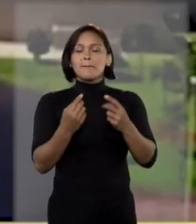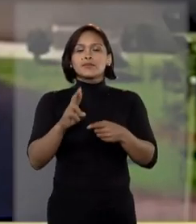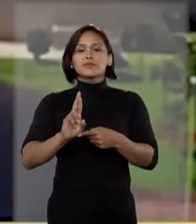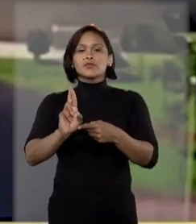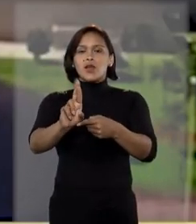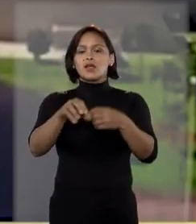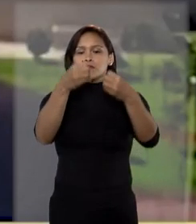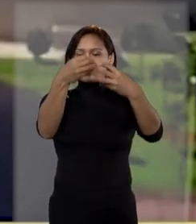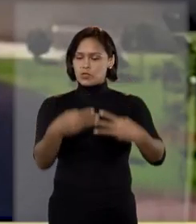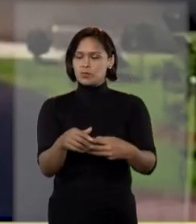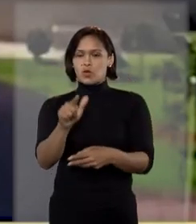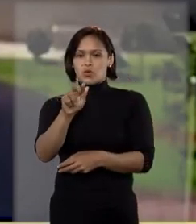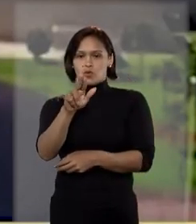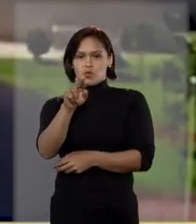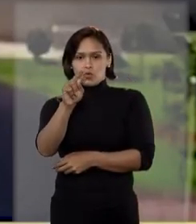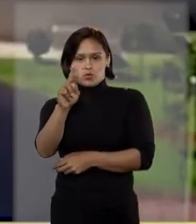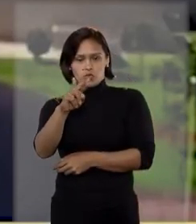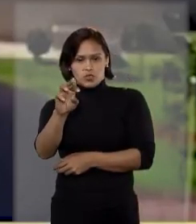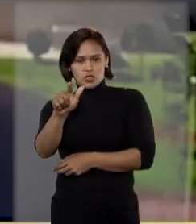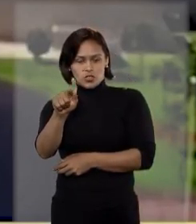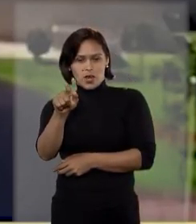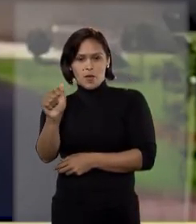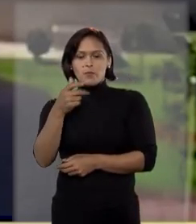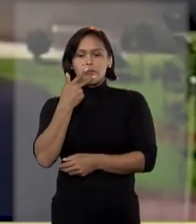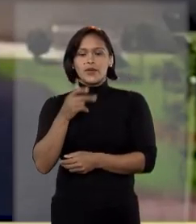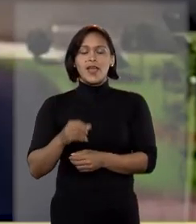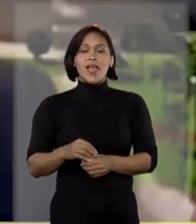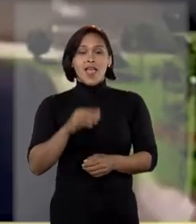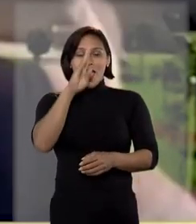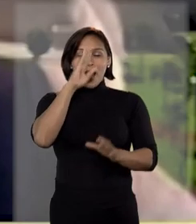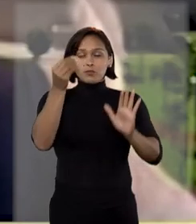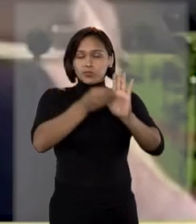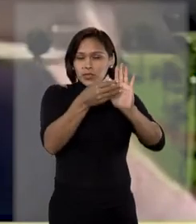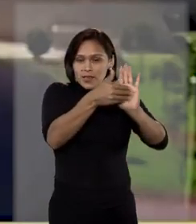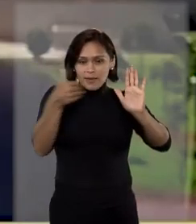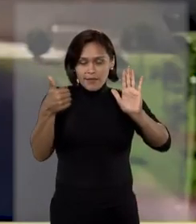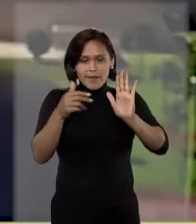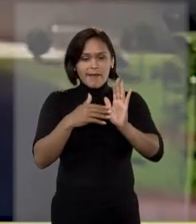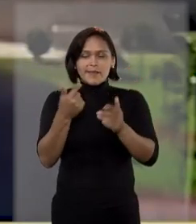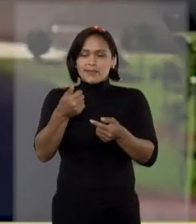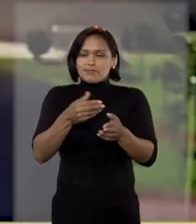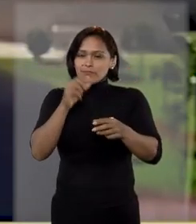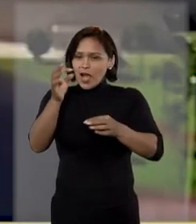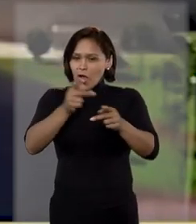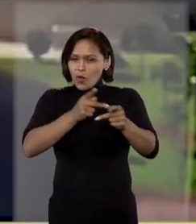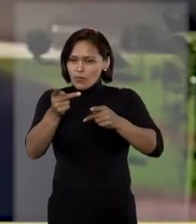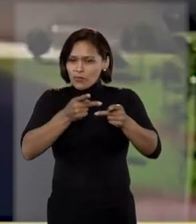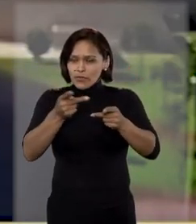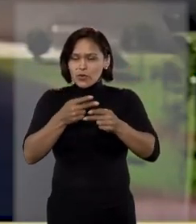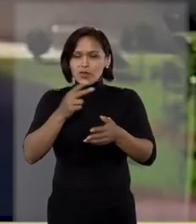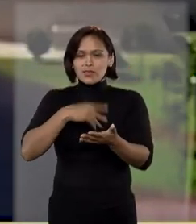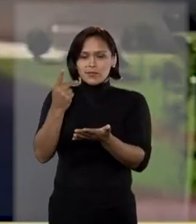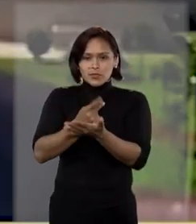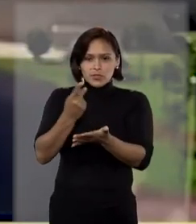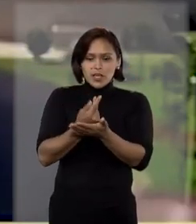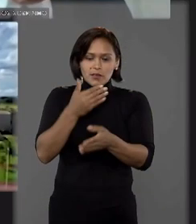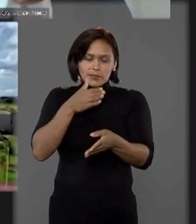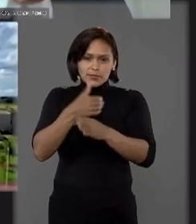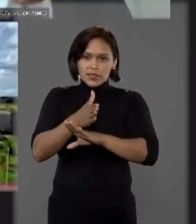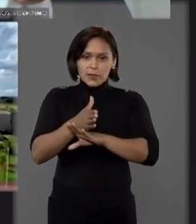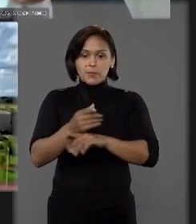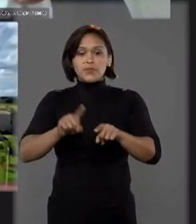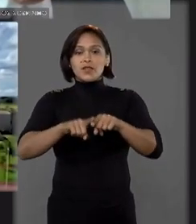Segundo o relator do recurso, o ministro Gurgel de Faria, a conduta dolosa é indispensável à configuração dos atos de